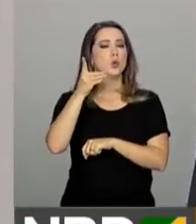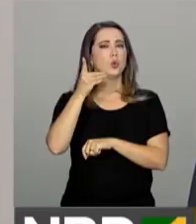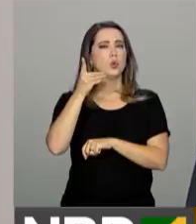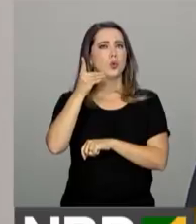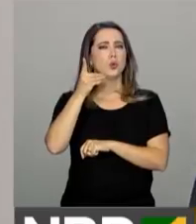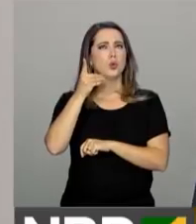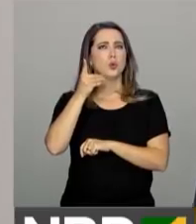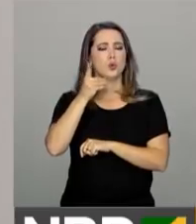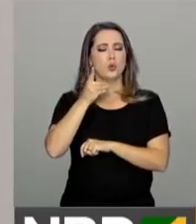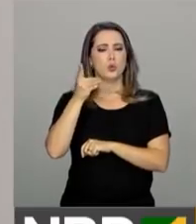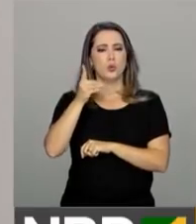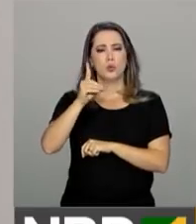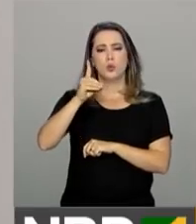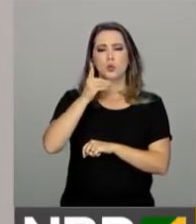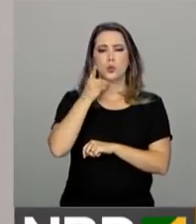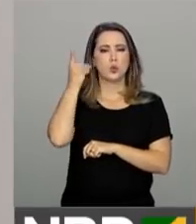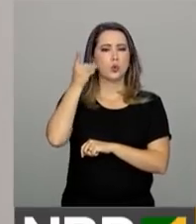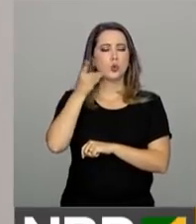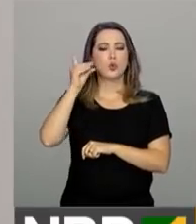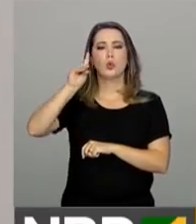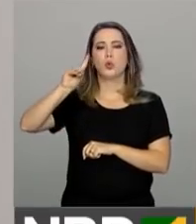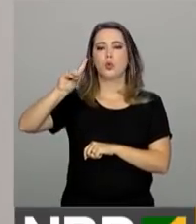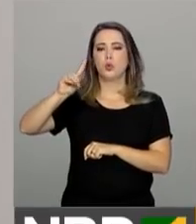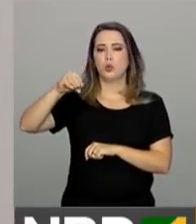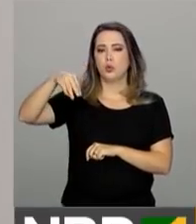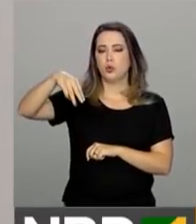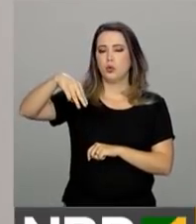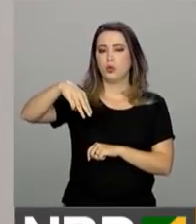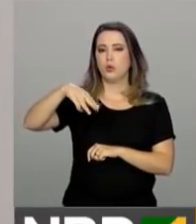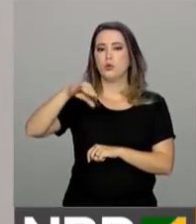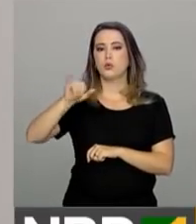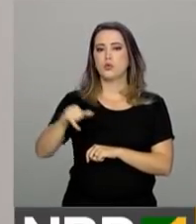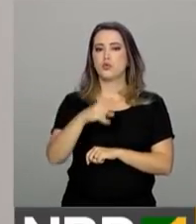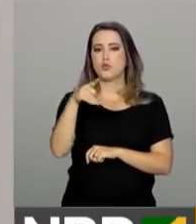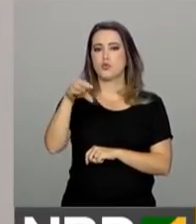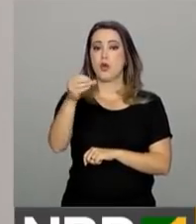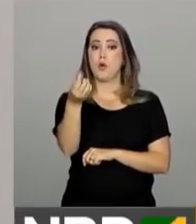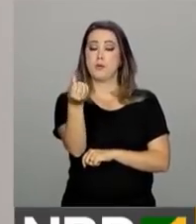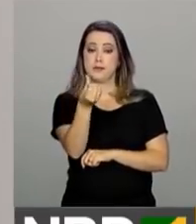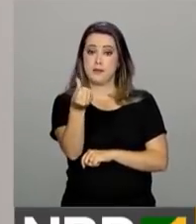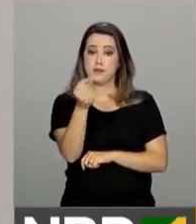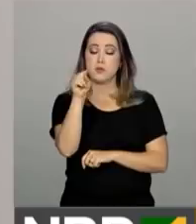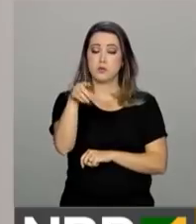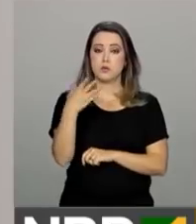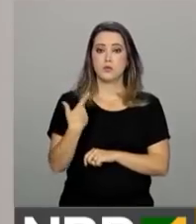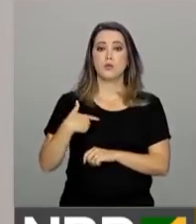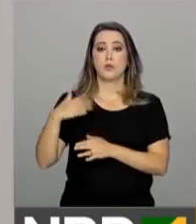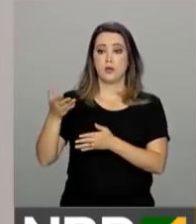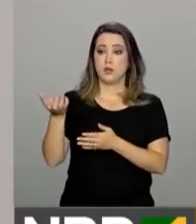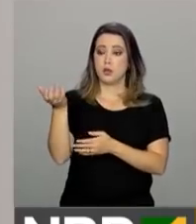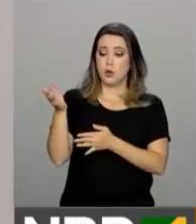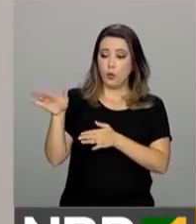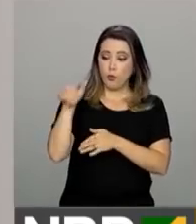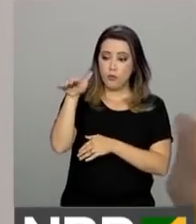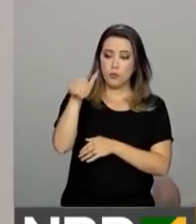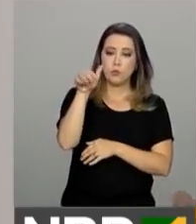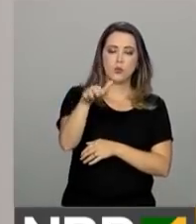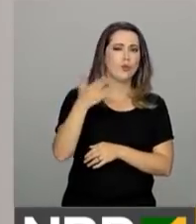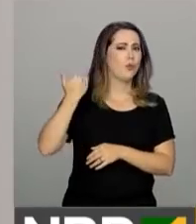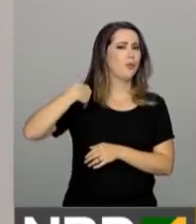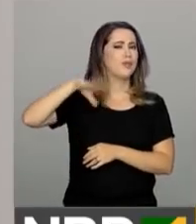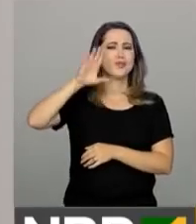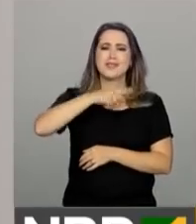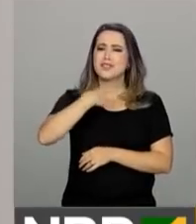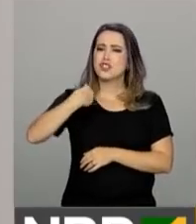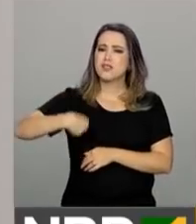promoveu interessante promover a vinda de centenas de chineses para o rio de janeiro há quase cem anos